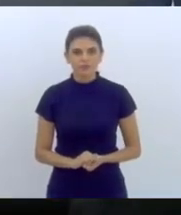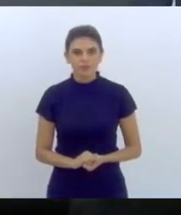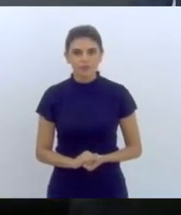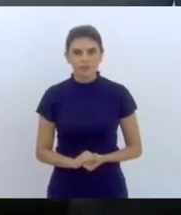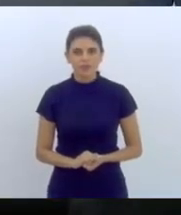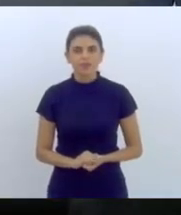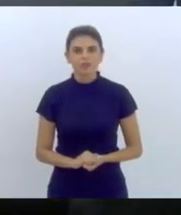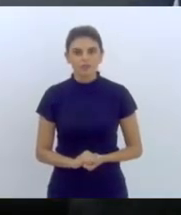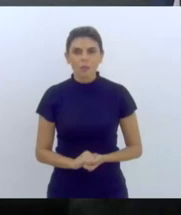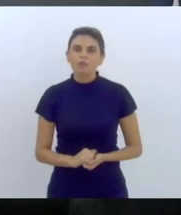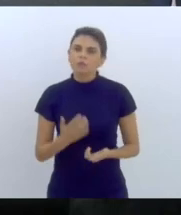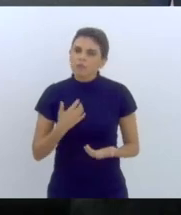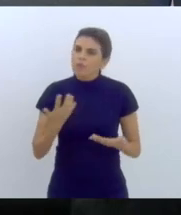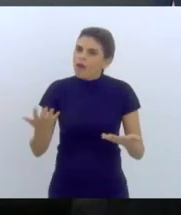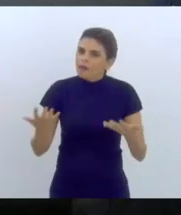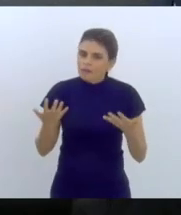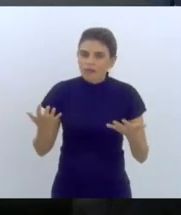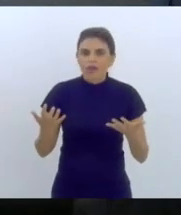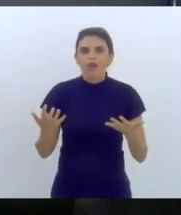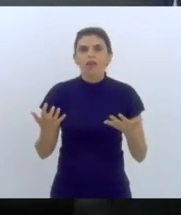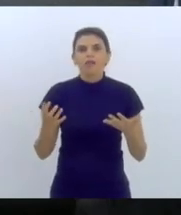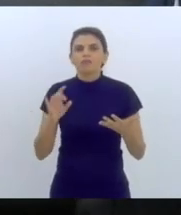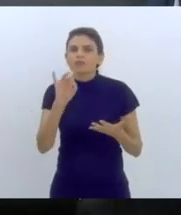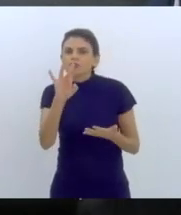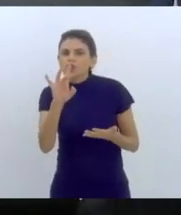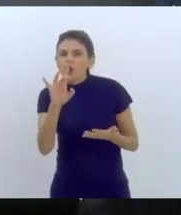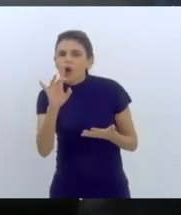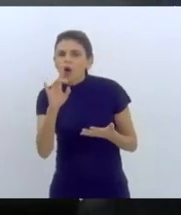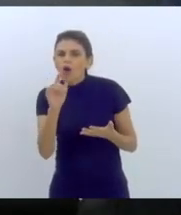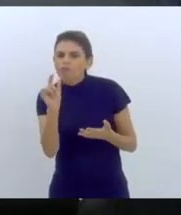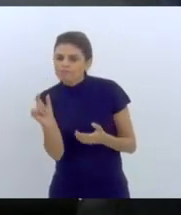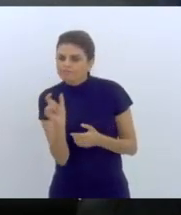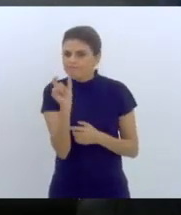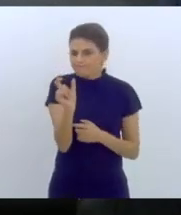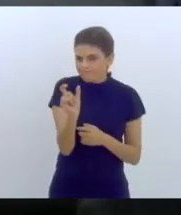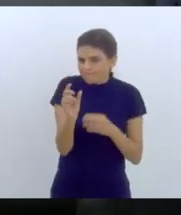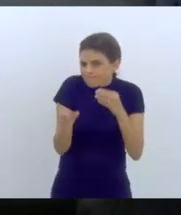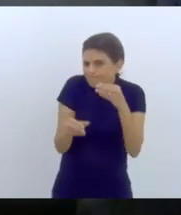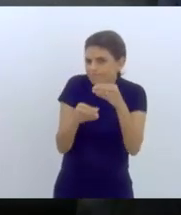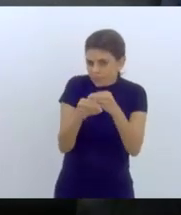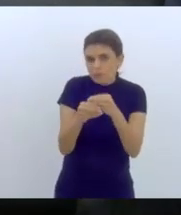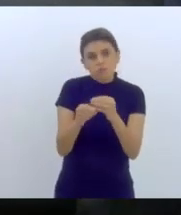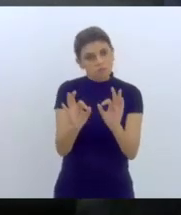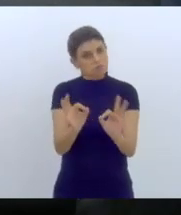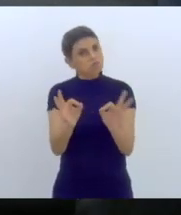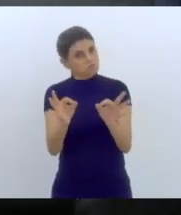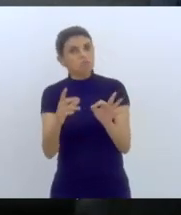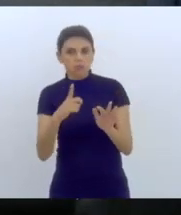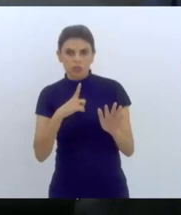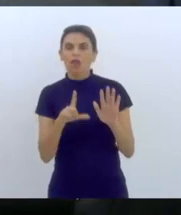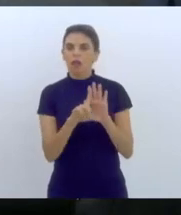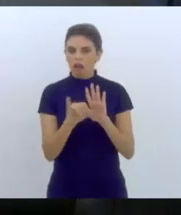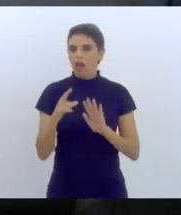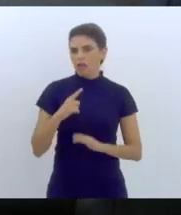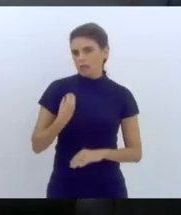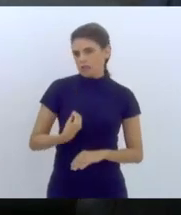Presidente, queria aqui abrir uma divergência. De fato, existe realmente essa lei